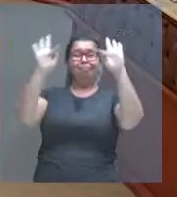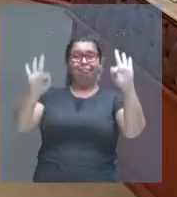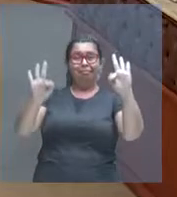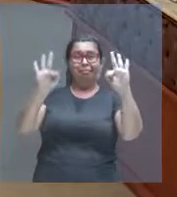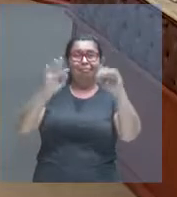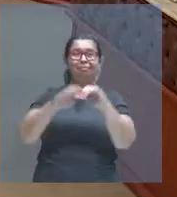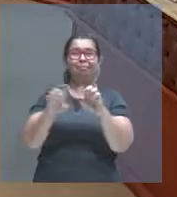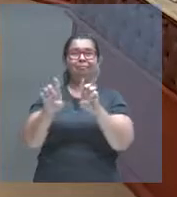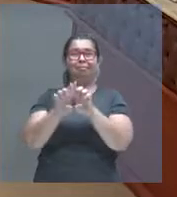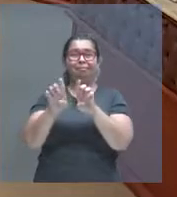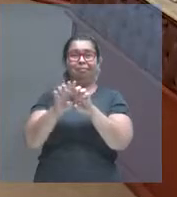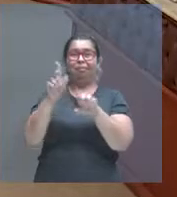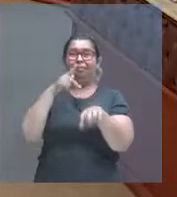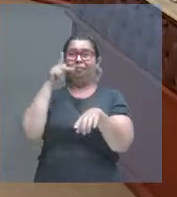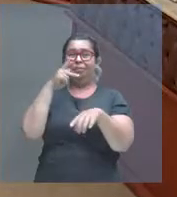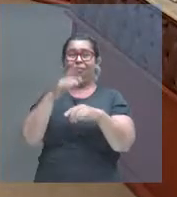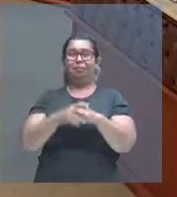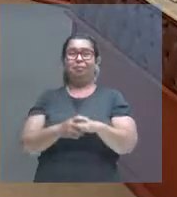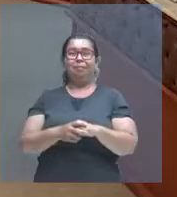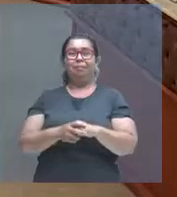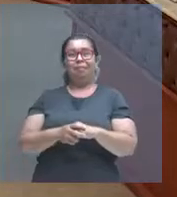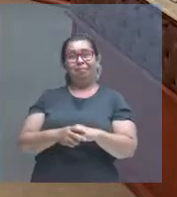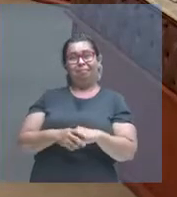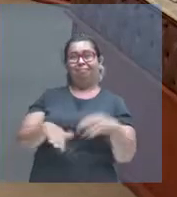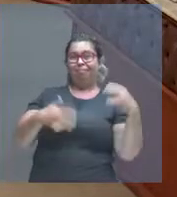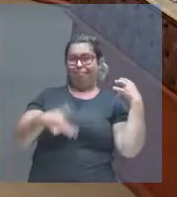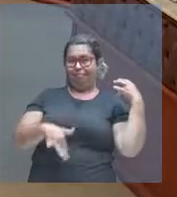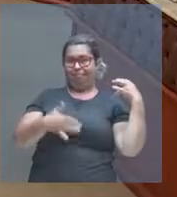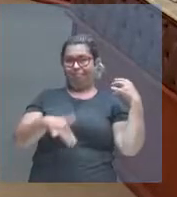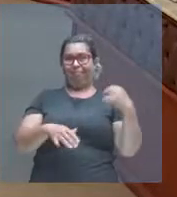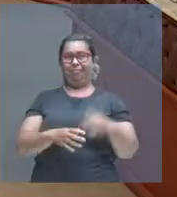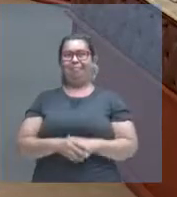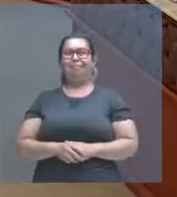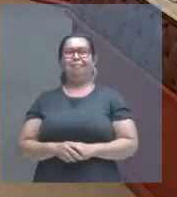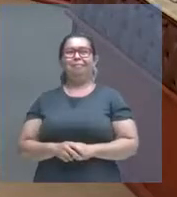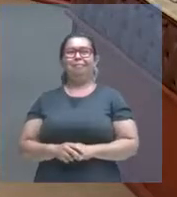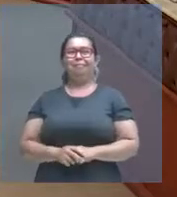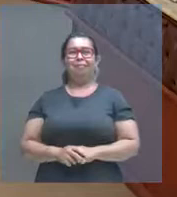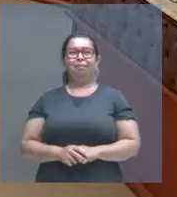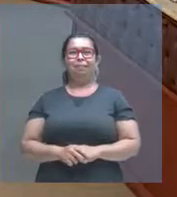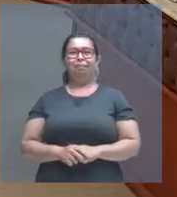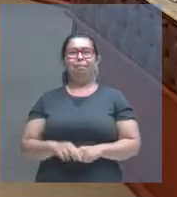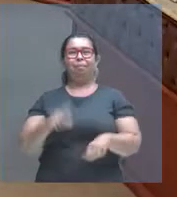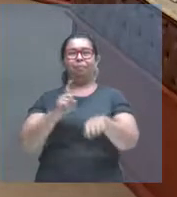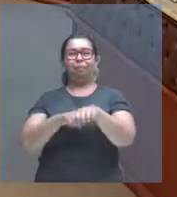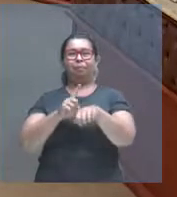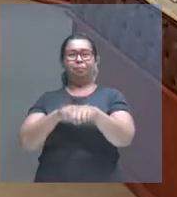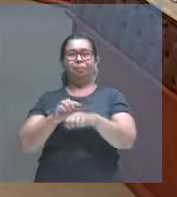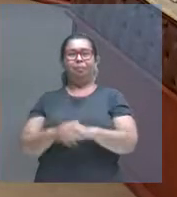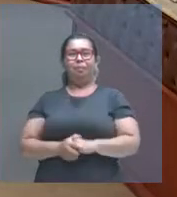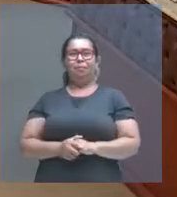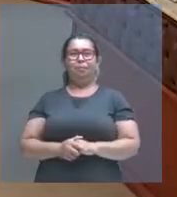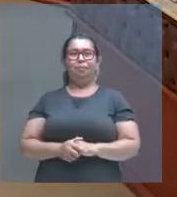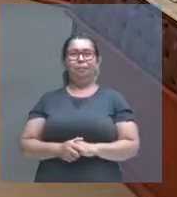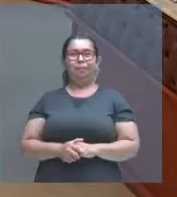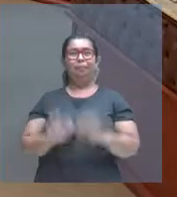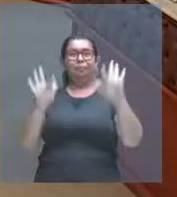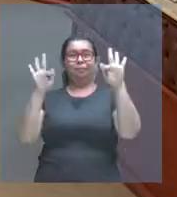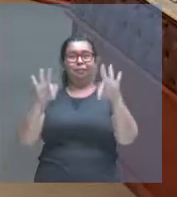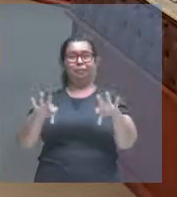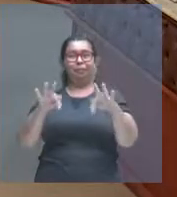o Toninho falou, ele vai dar umas palinhas lá, né? Então, nesse momento, né,